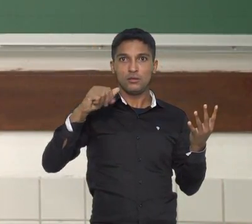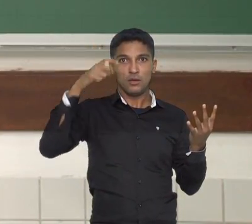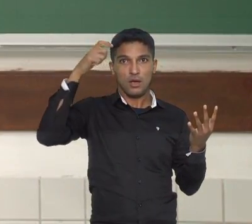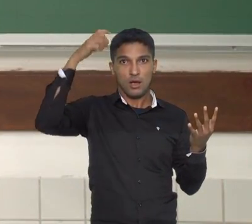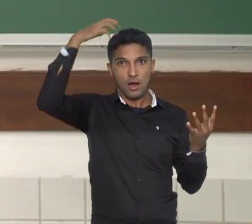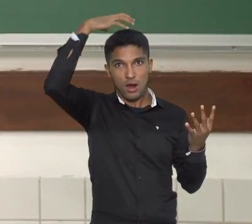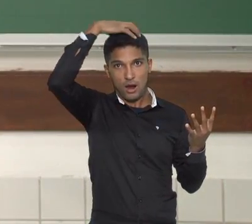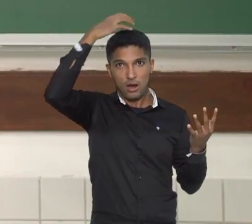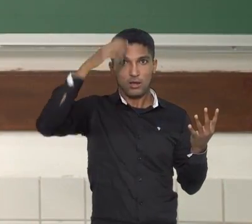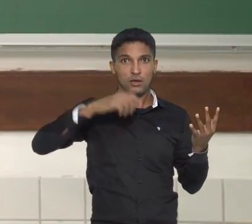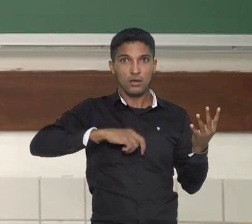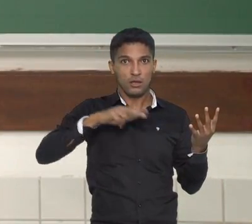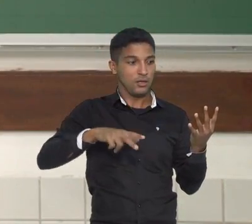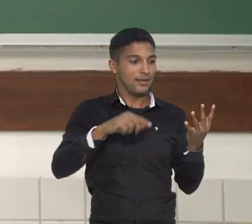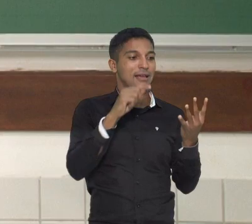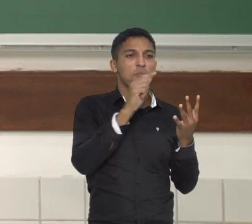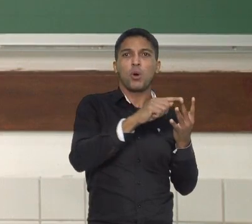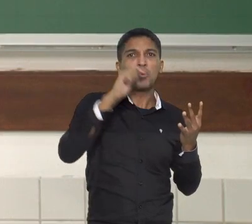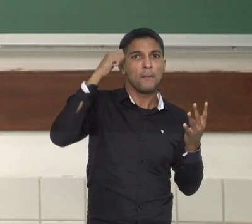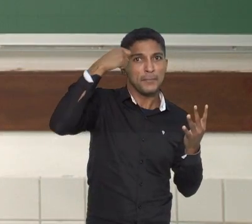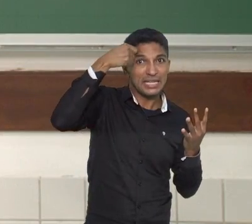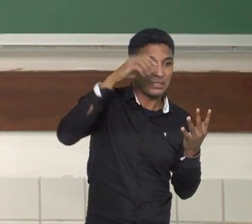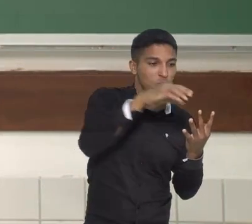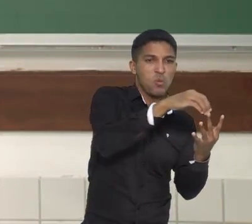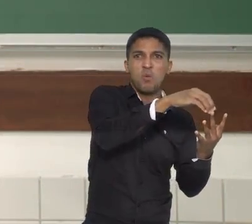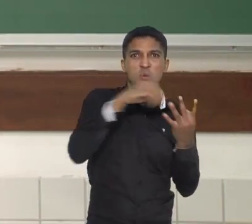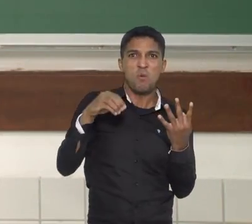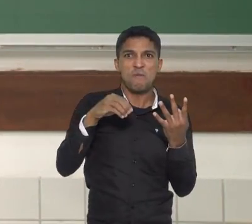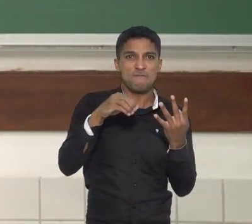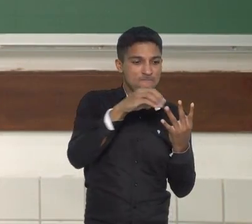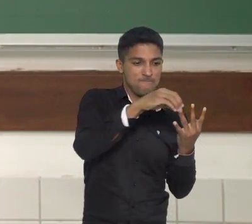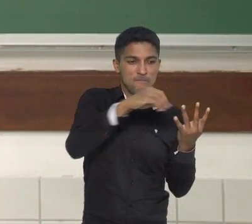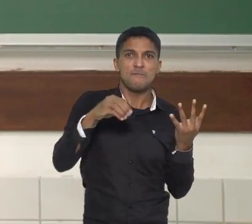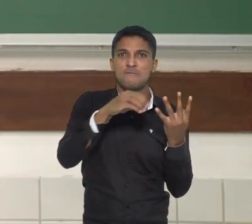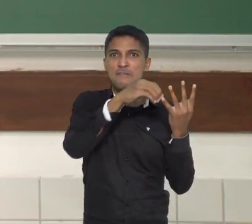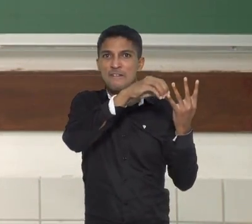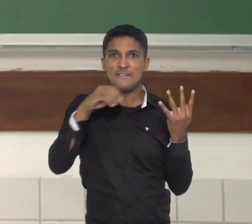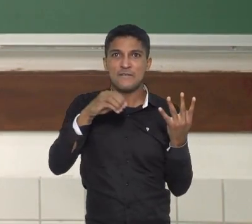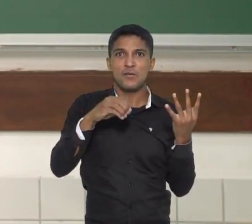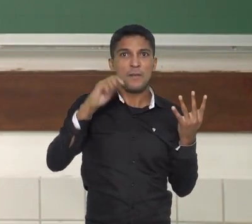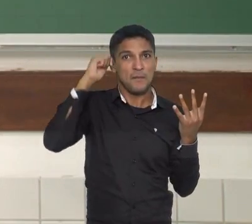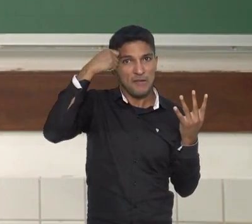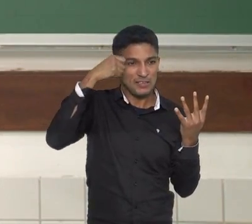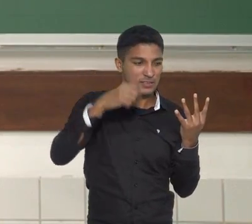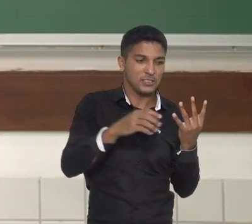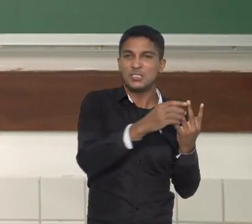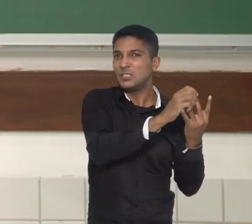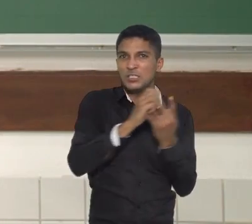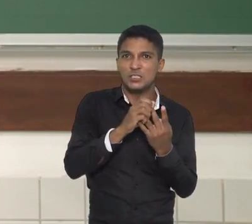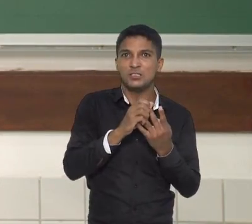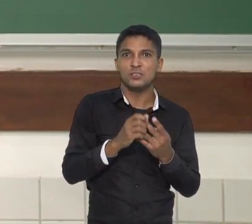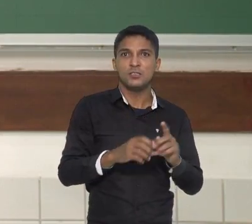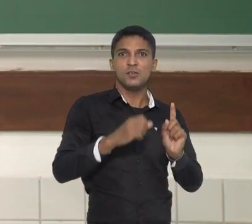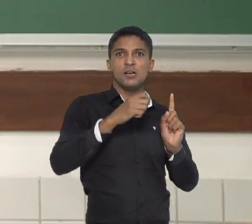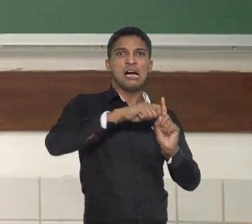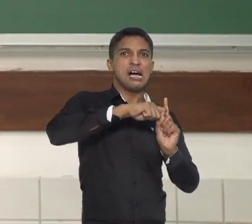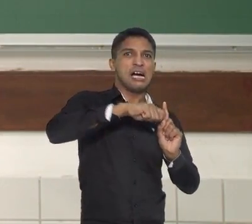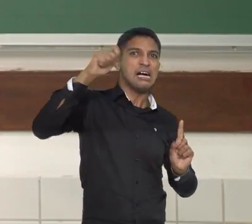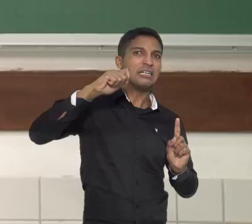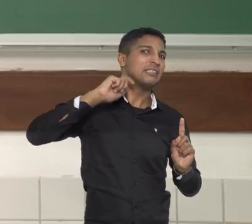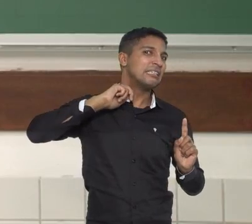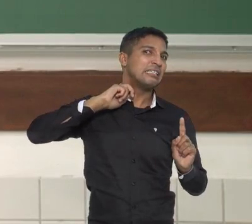exclusivamente e ainda afrodescendentes pobres. Então, a coroa portuguesa aqui, até na hora de